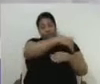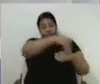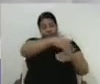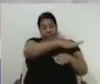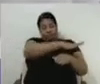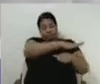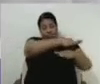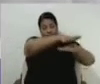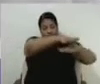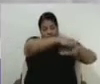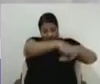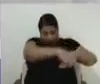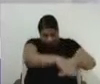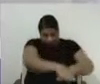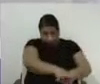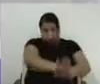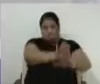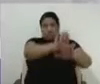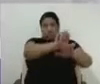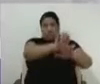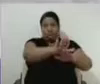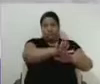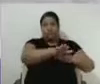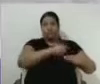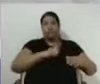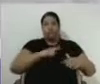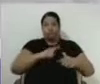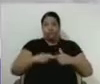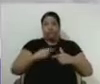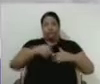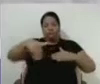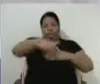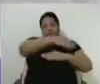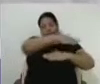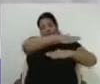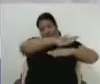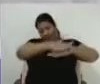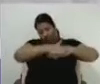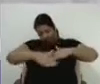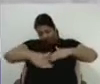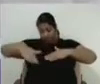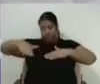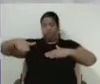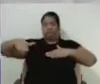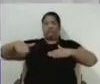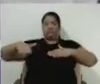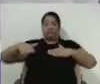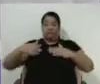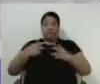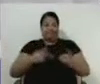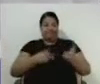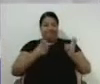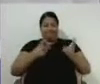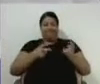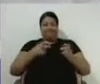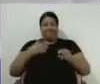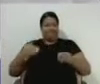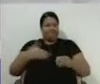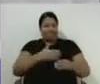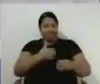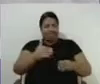percorreu todas as ruas praticamente do bairro da Vila Rodrigues. A gente percebeu que isso é recorrente